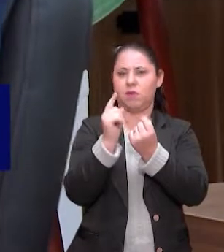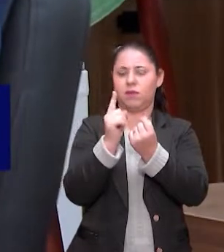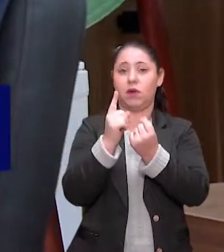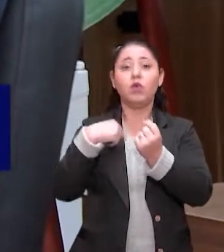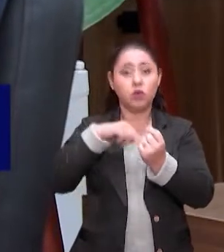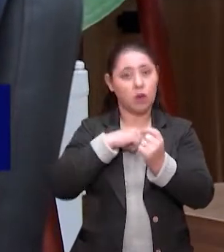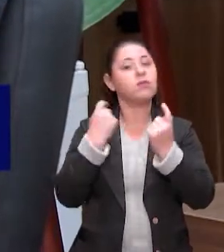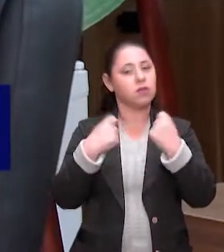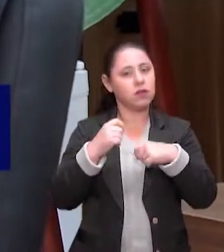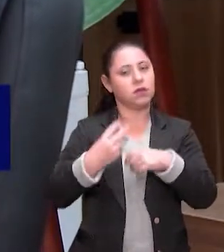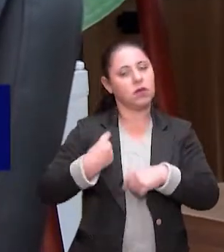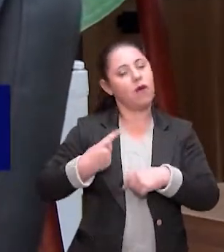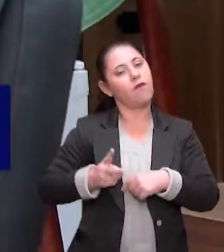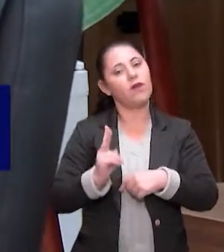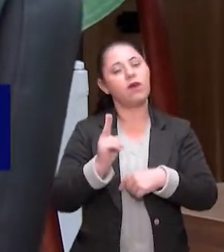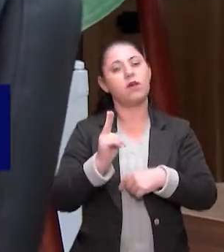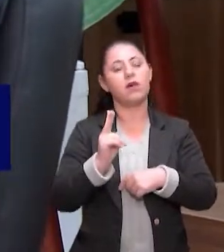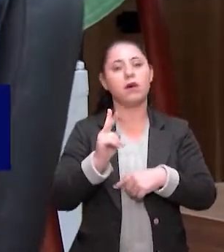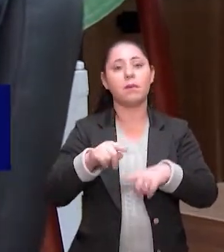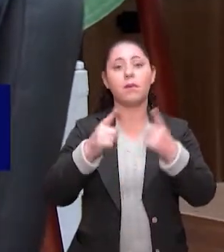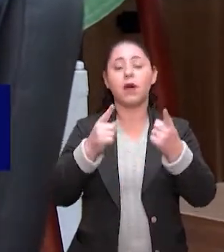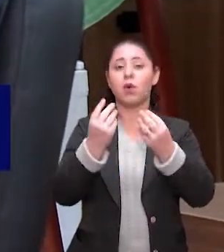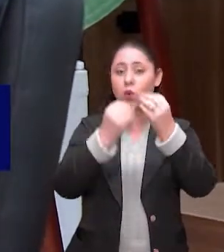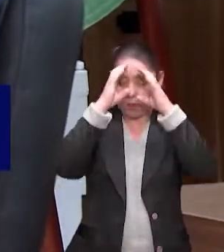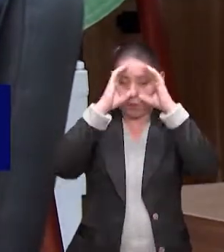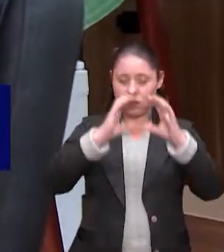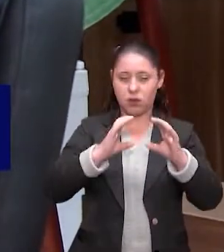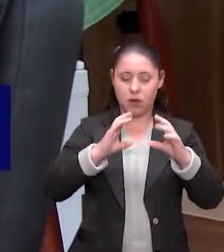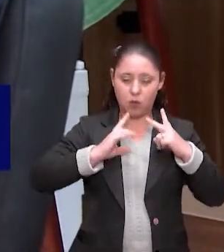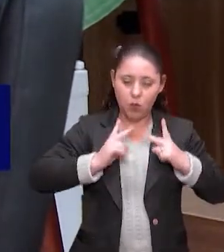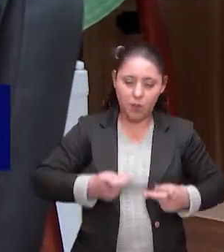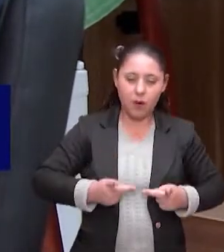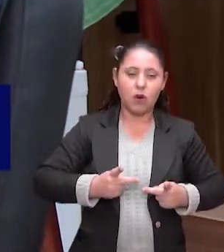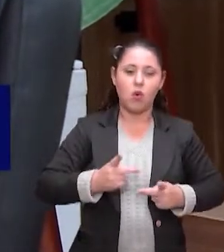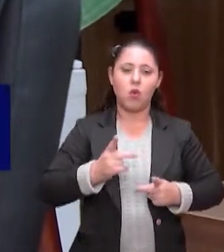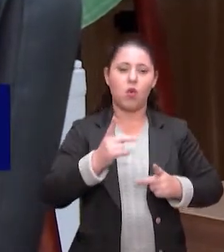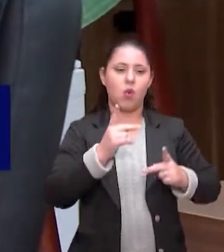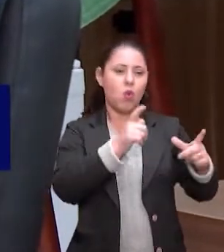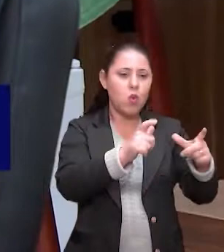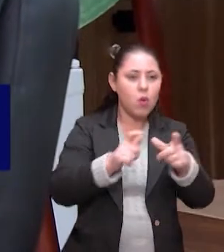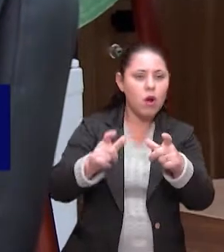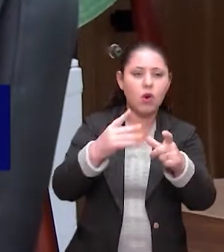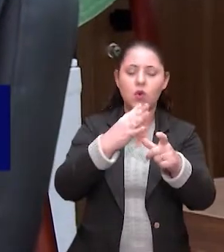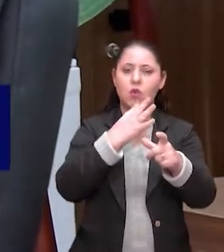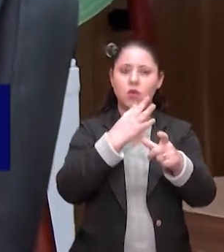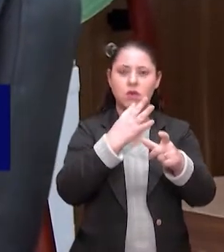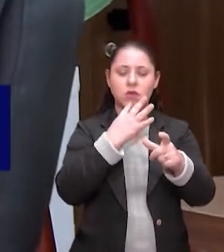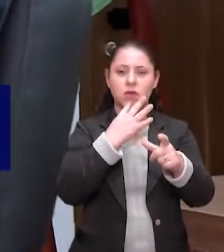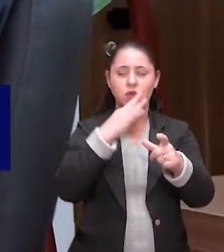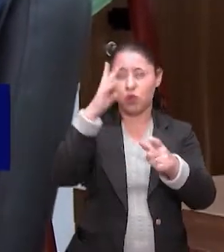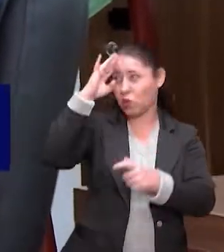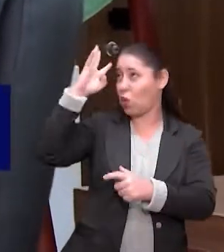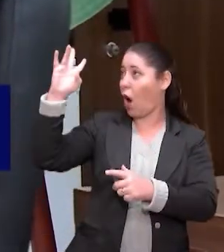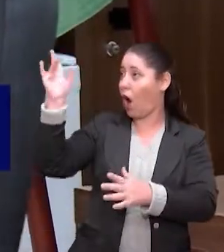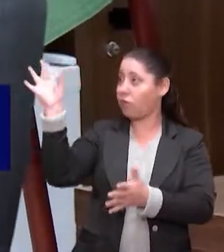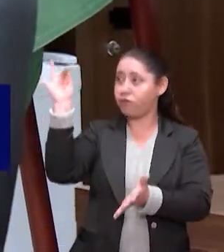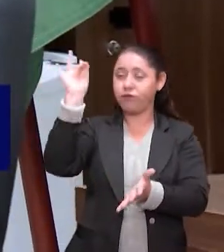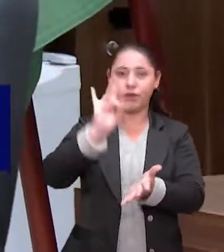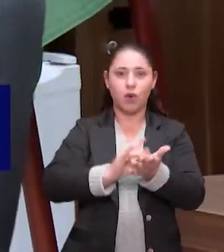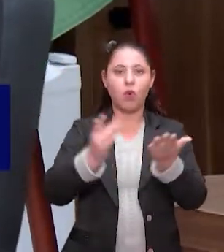aspecto material da minha vida. É lógico, todos nós precisamos sobreviver. Mas é o que ela me deu como ser humano, as pessoas que eu conheci, os lugares que eu conheci, os sonhos que eu realizei através da